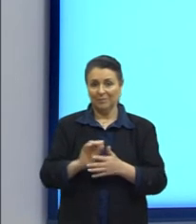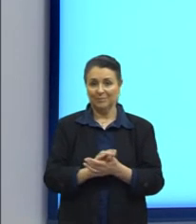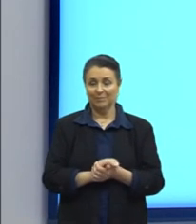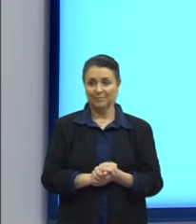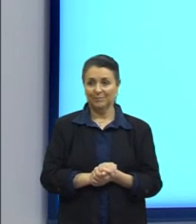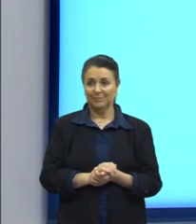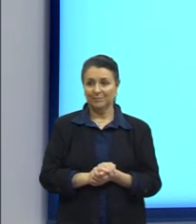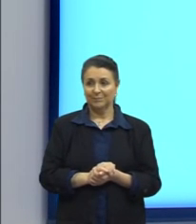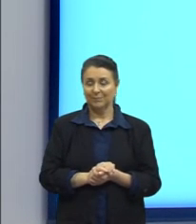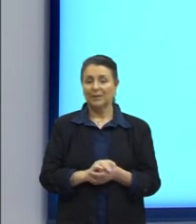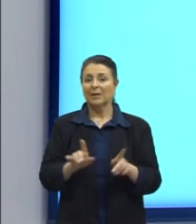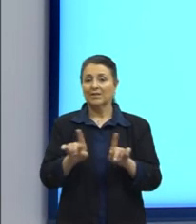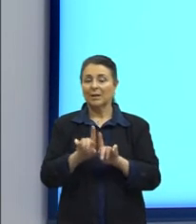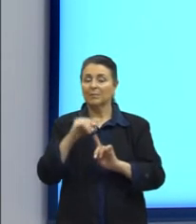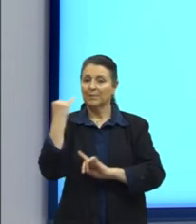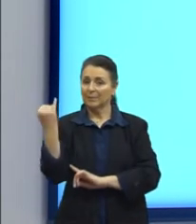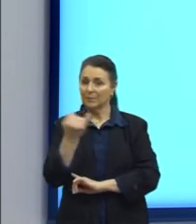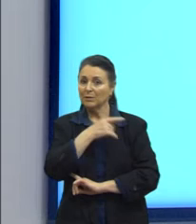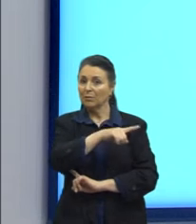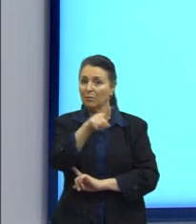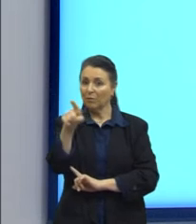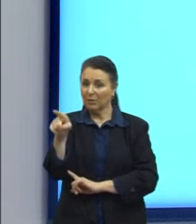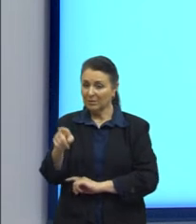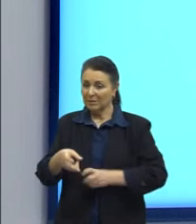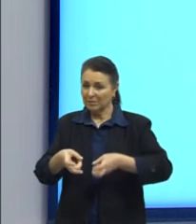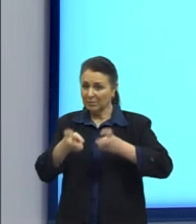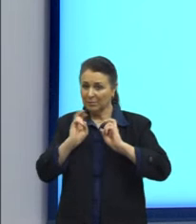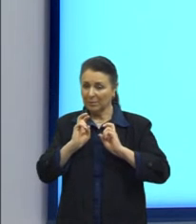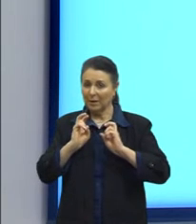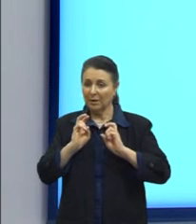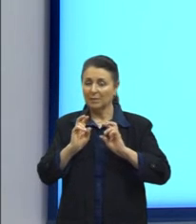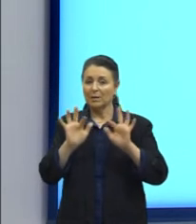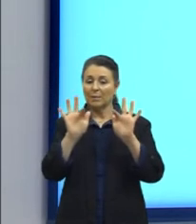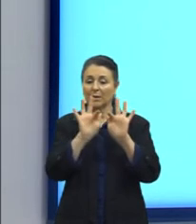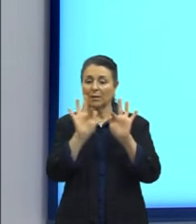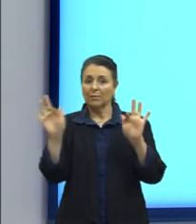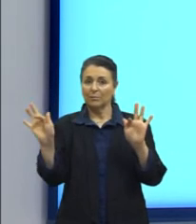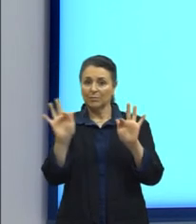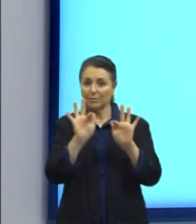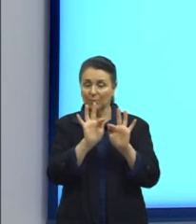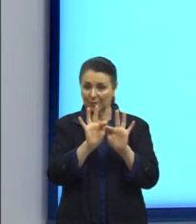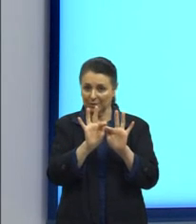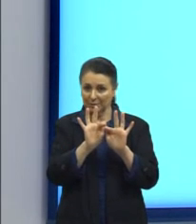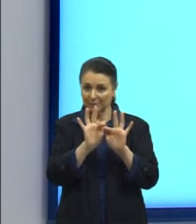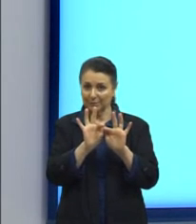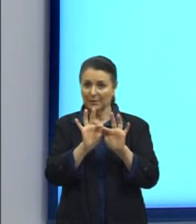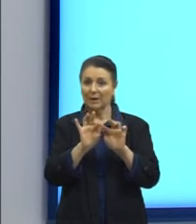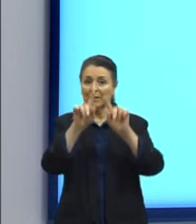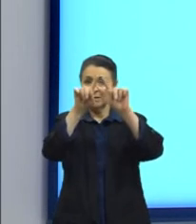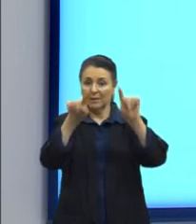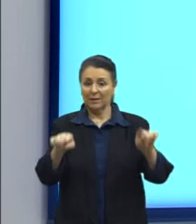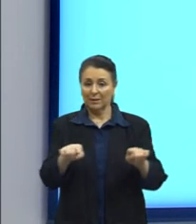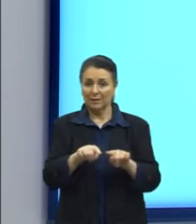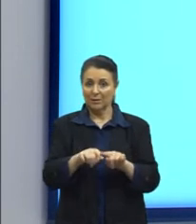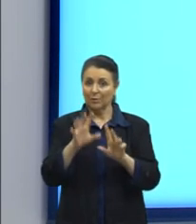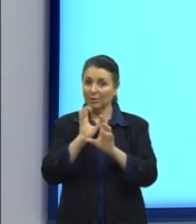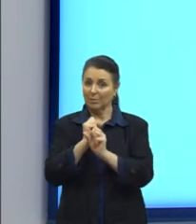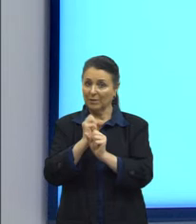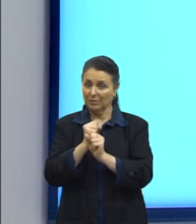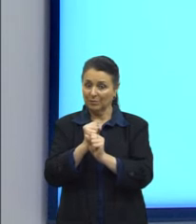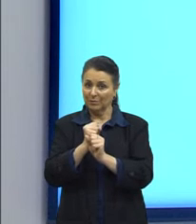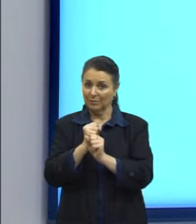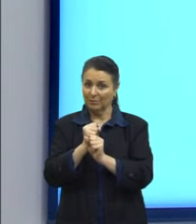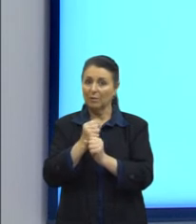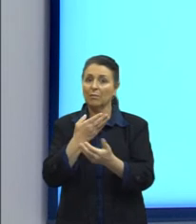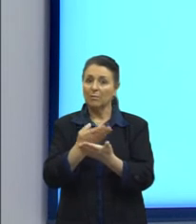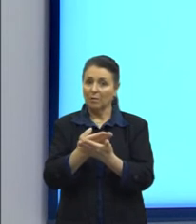bom também é importante que vocês vejam as funções trigonométricas né que foi na última aula de matemática foi um